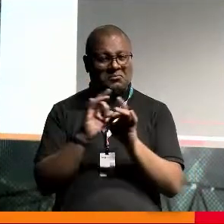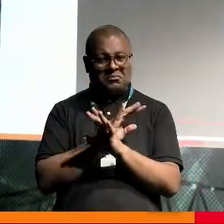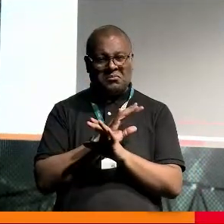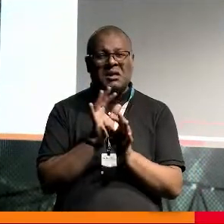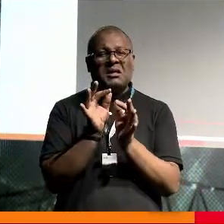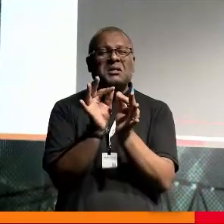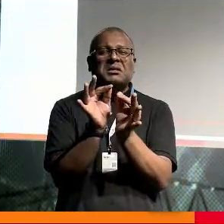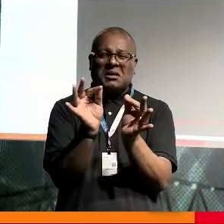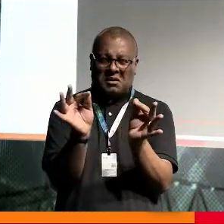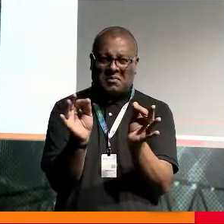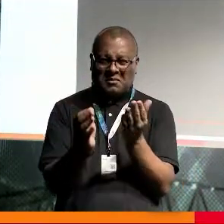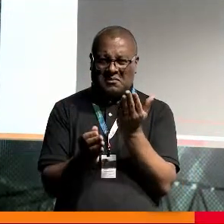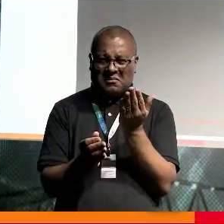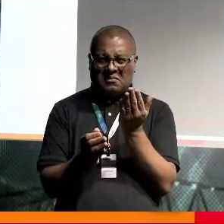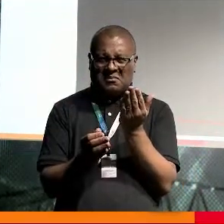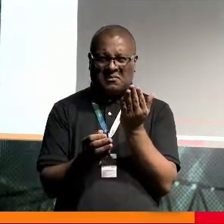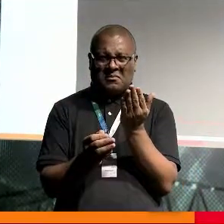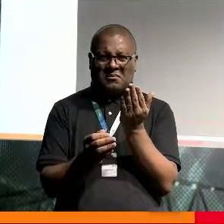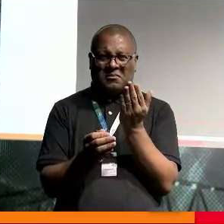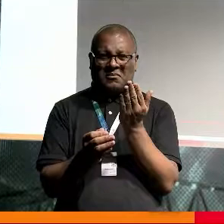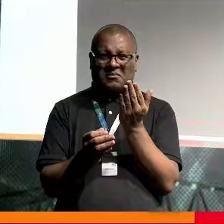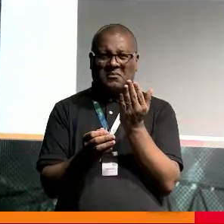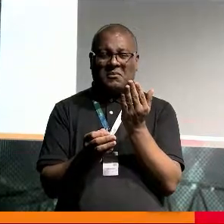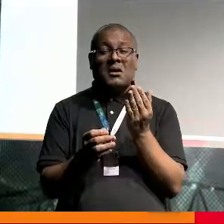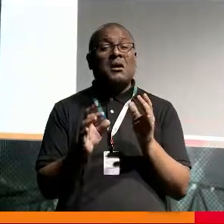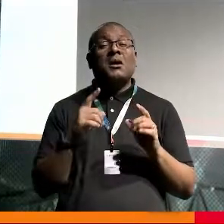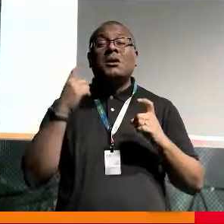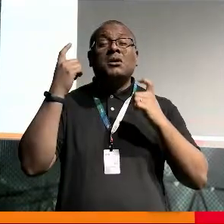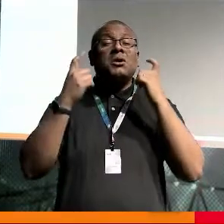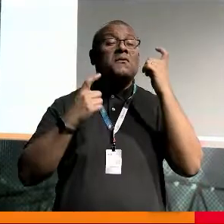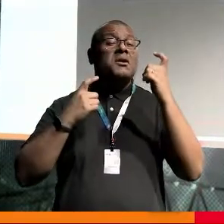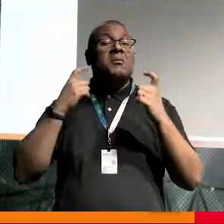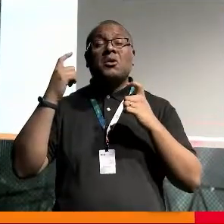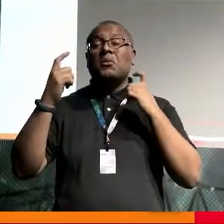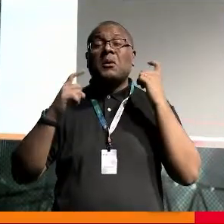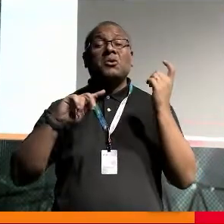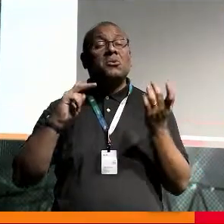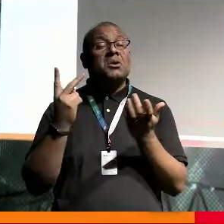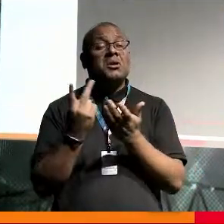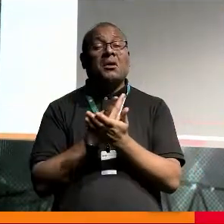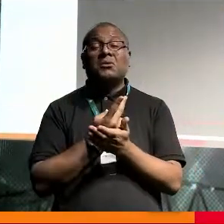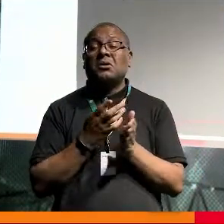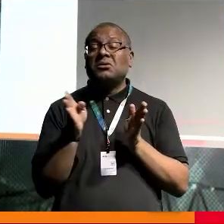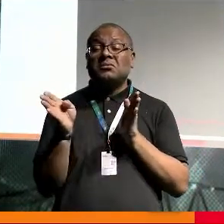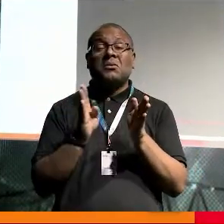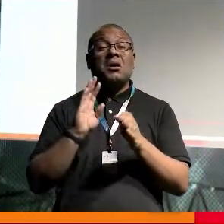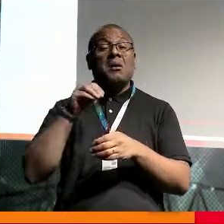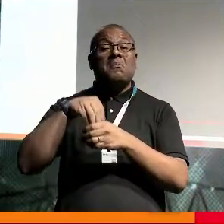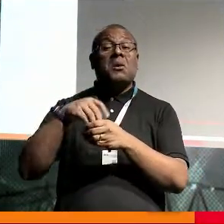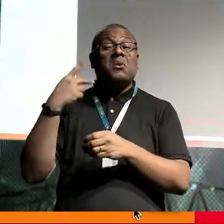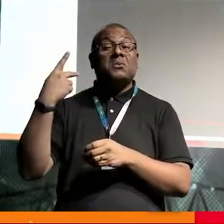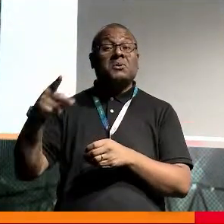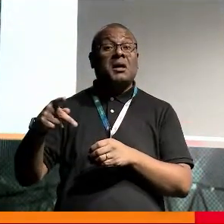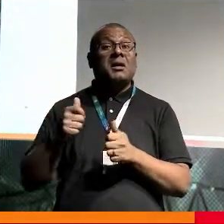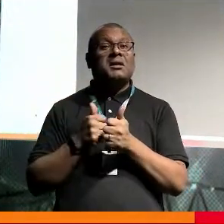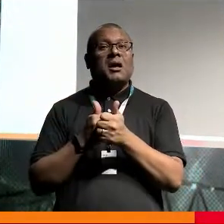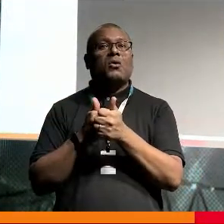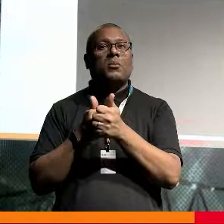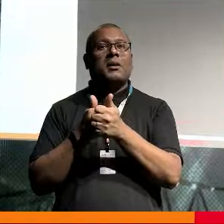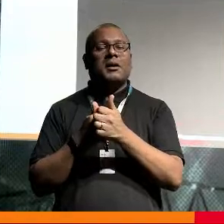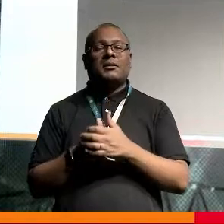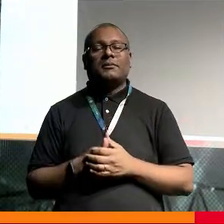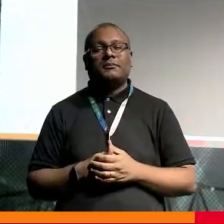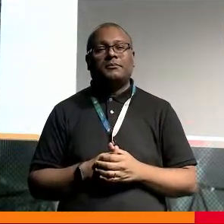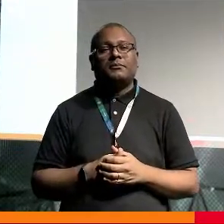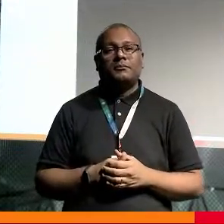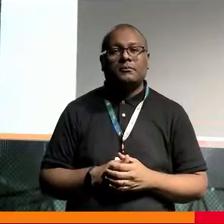bem simplesinho, então você fica despreocupado com o que está acontecendo no Accessibility, porque ele está fazendo a função dele, aqui.